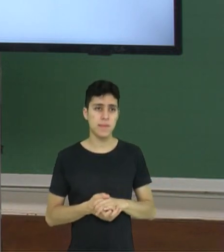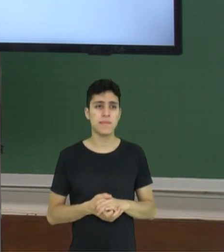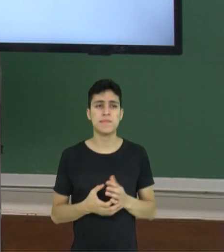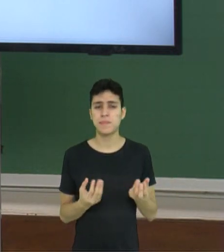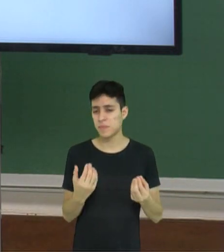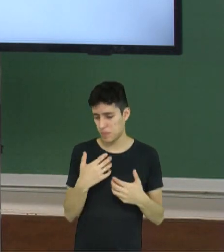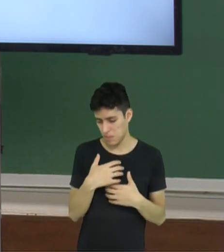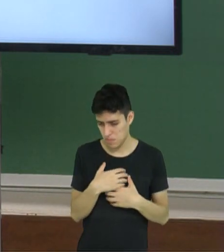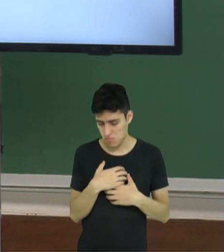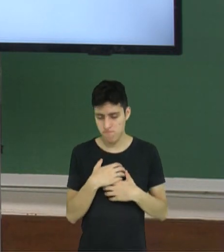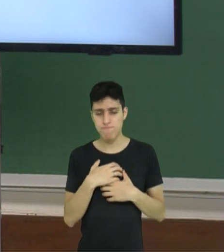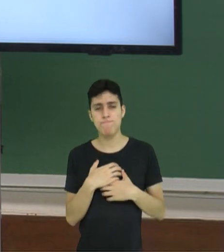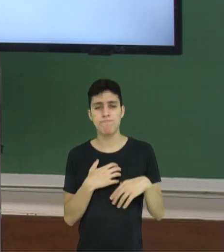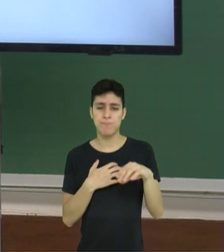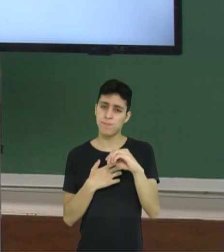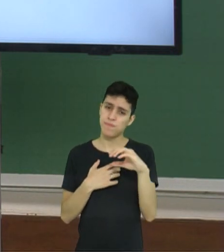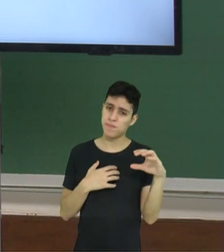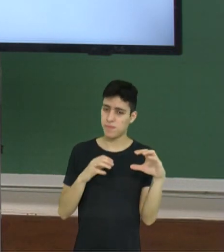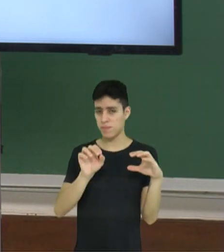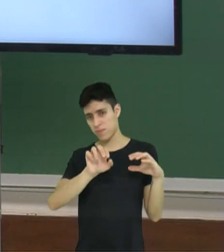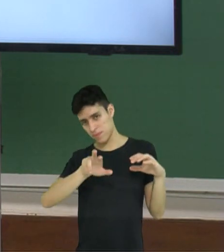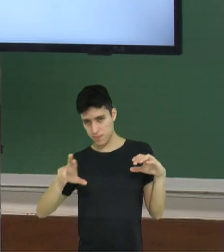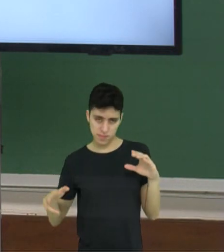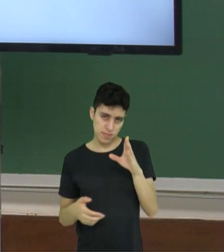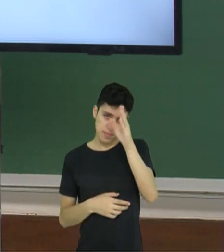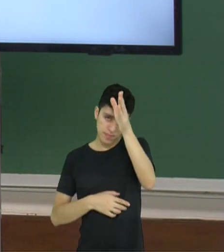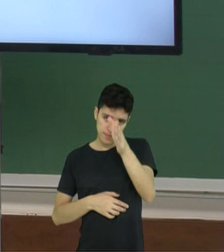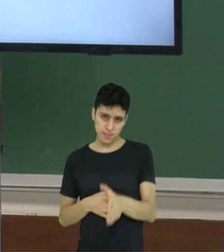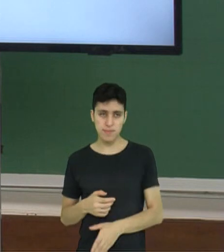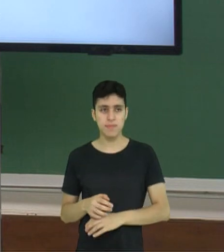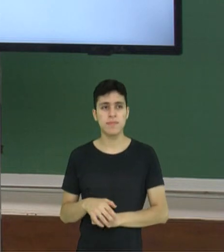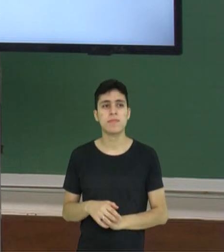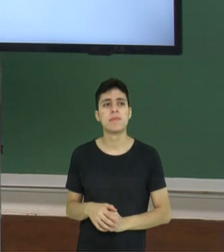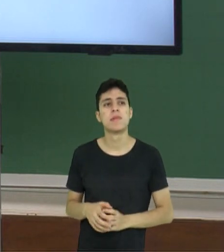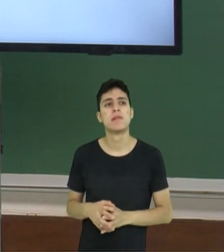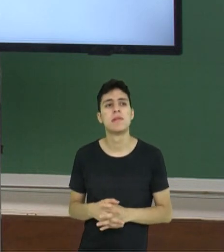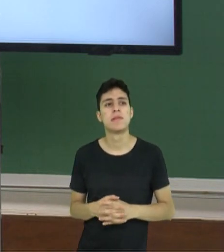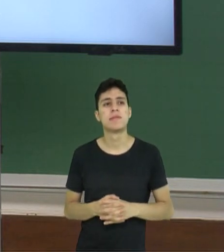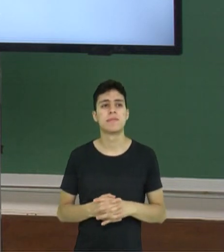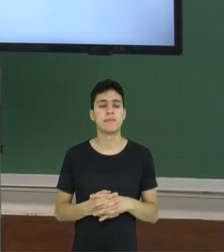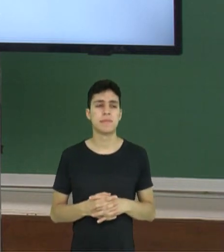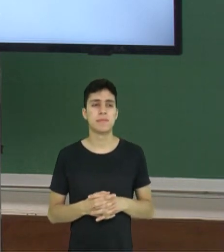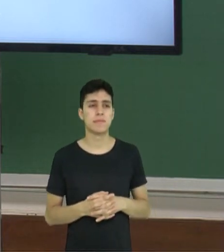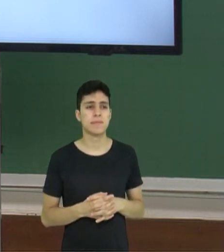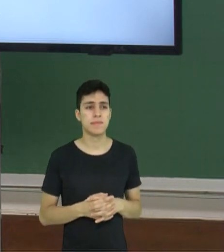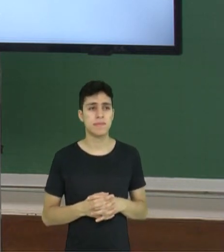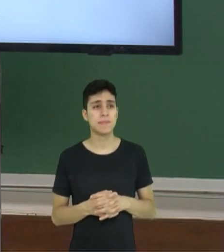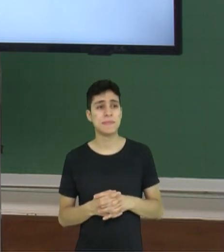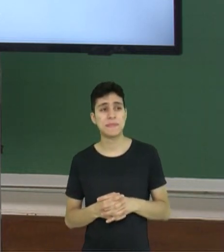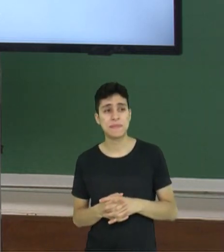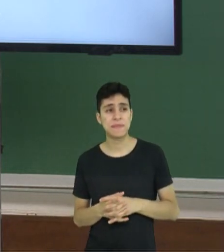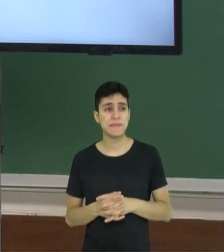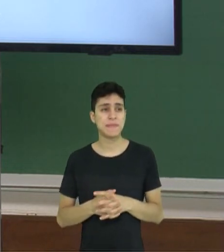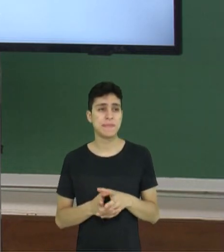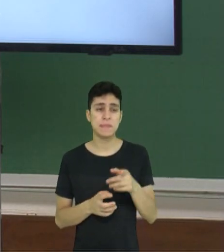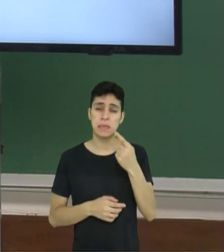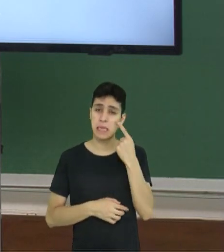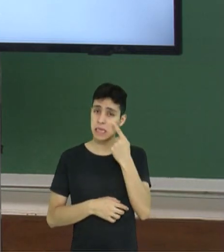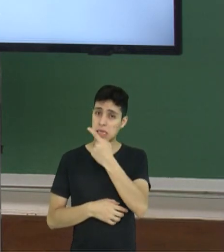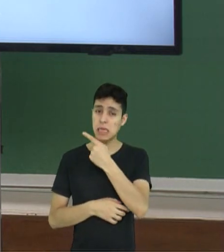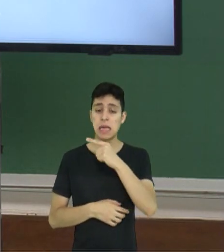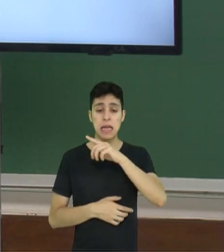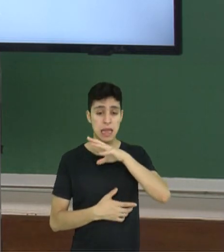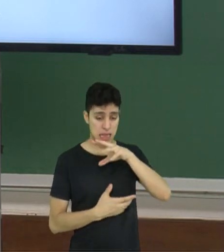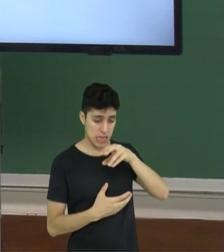ocidental e da oriental, a divisão da Antártida em meridional, em ocidental e oriental. Também temos a presença de atividade